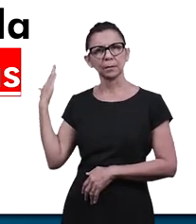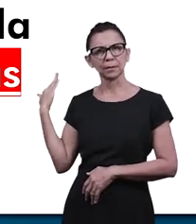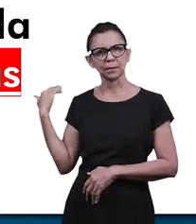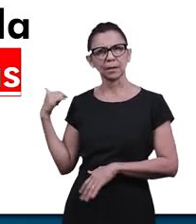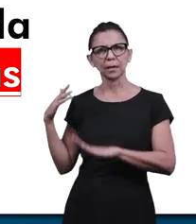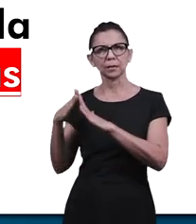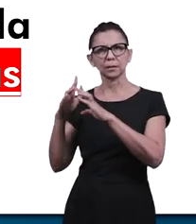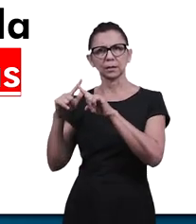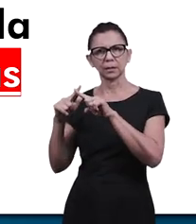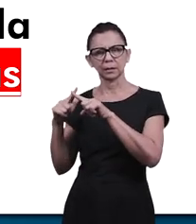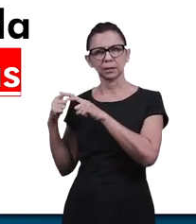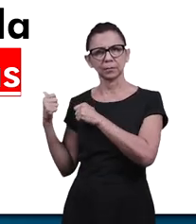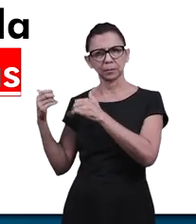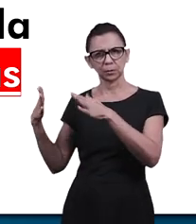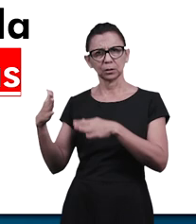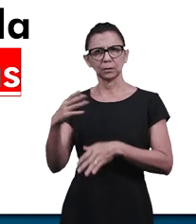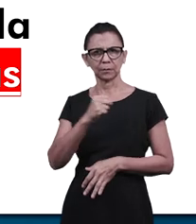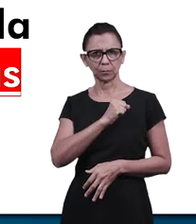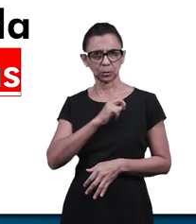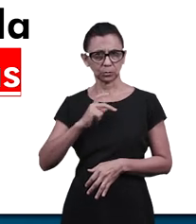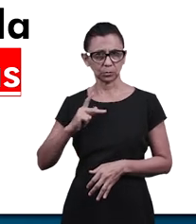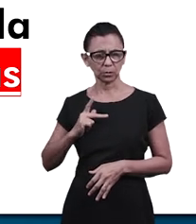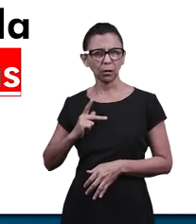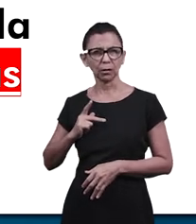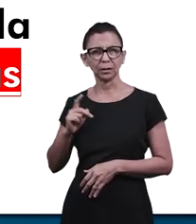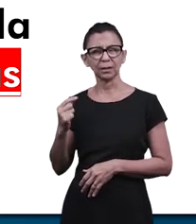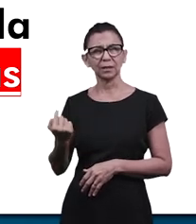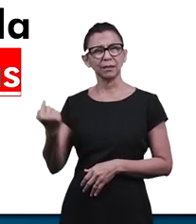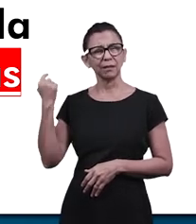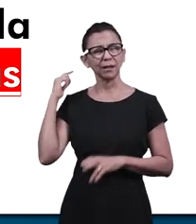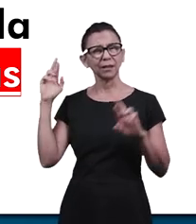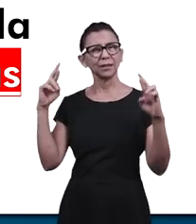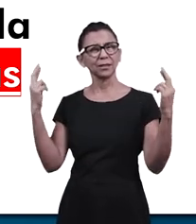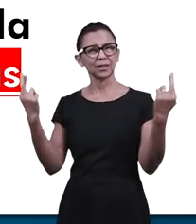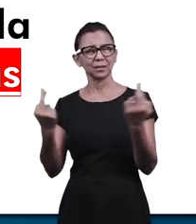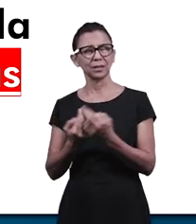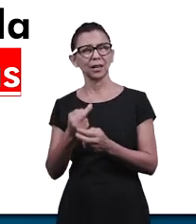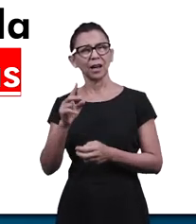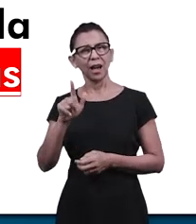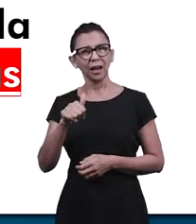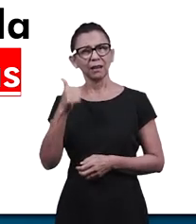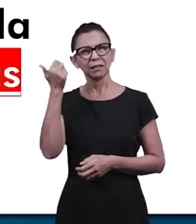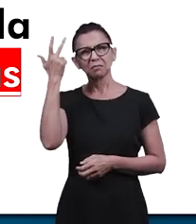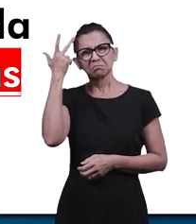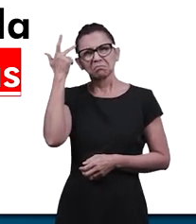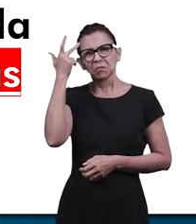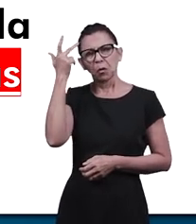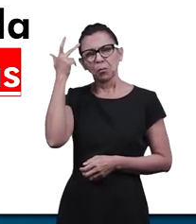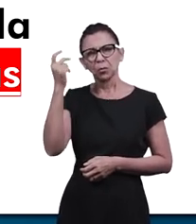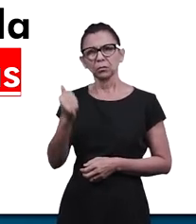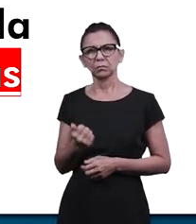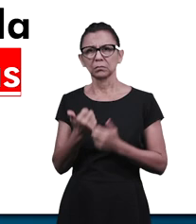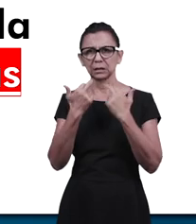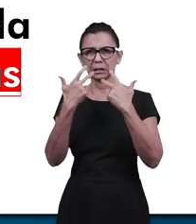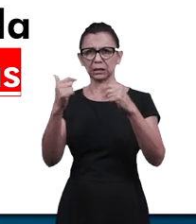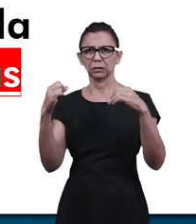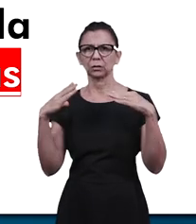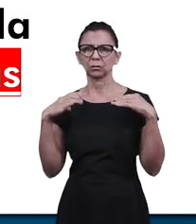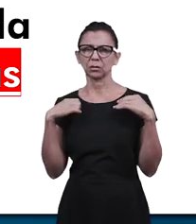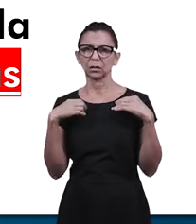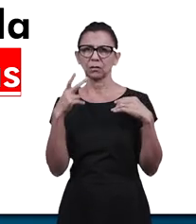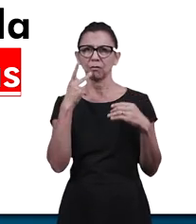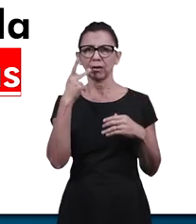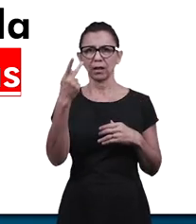primitiva, ou seja, da igreja apostólica, era comum falar em línguas e profetizar? Então, se